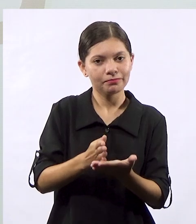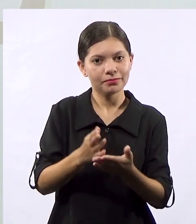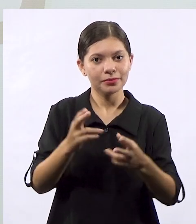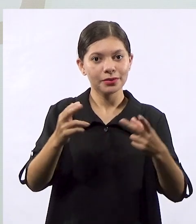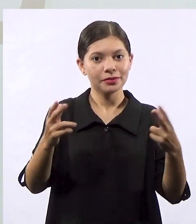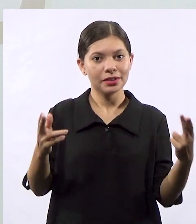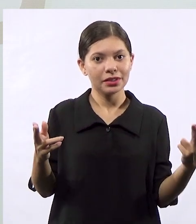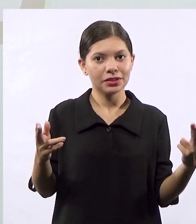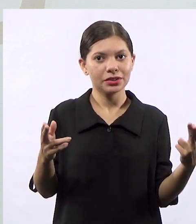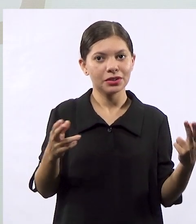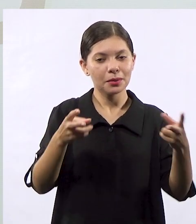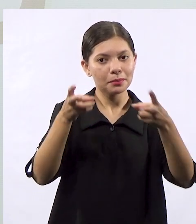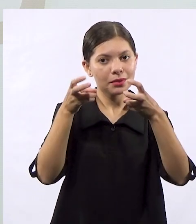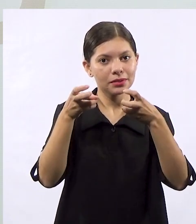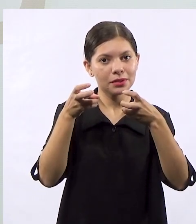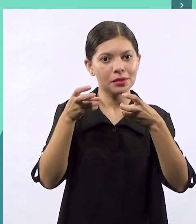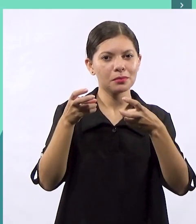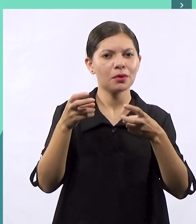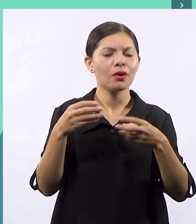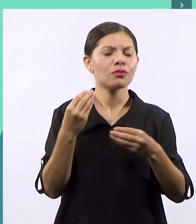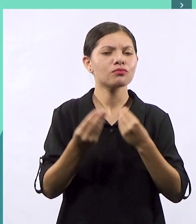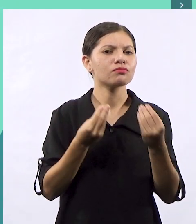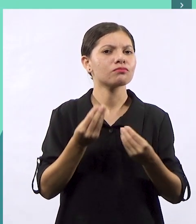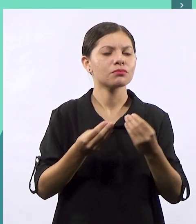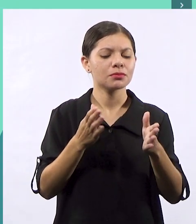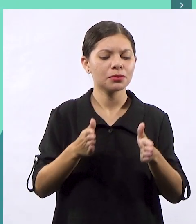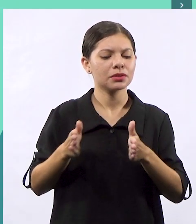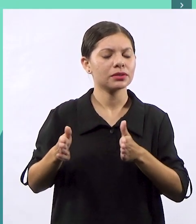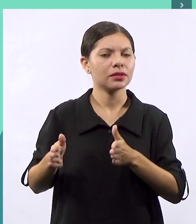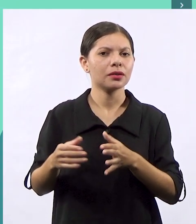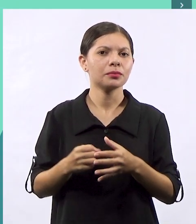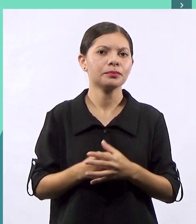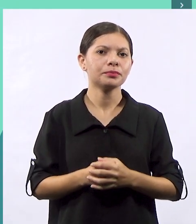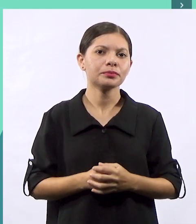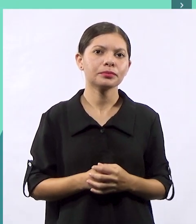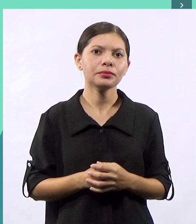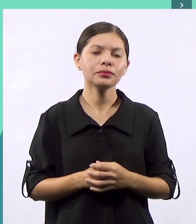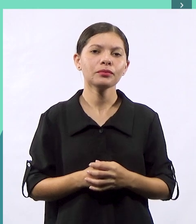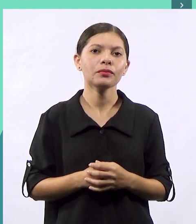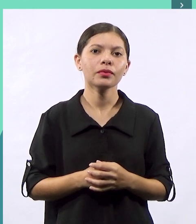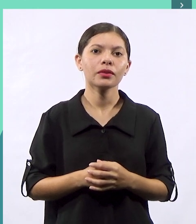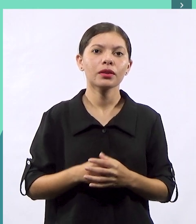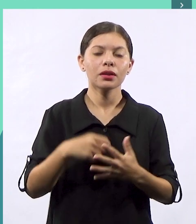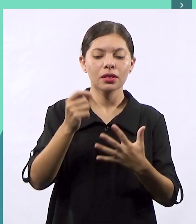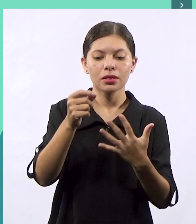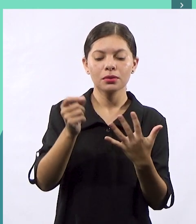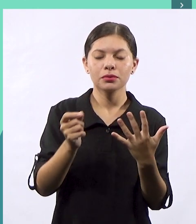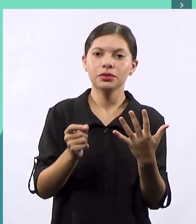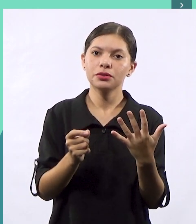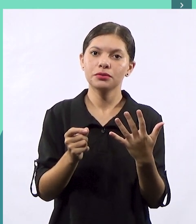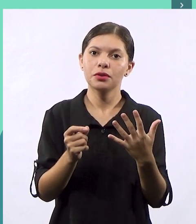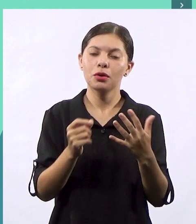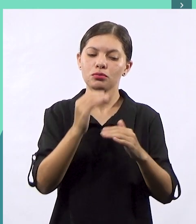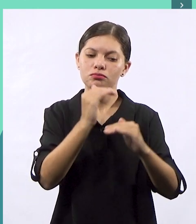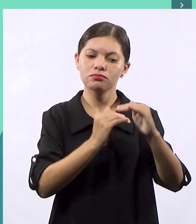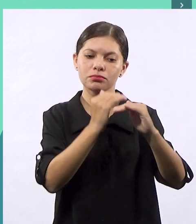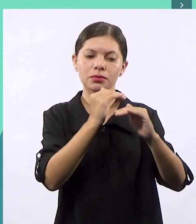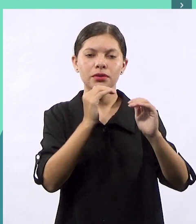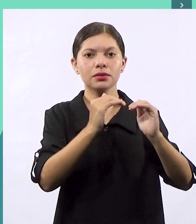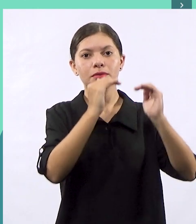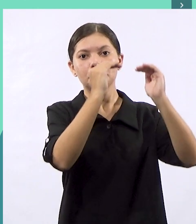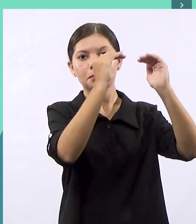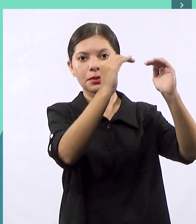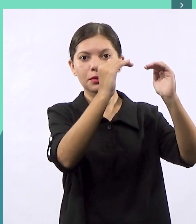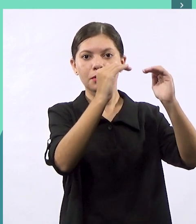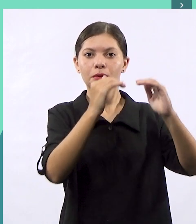divisão. Percebam aqui na tela como que essa divisão é organizada. Então, eu tenho no nível superior, eu tenho